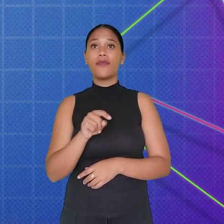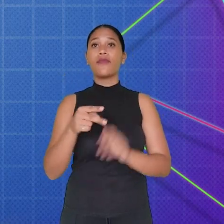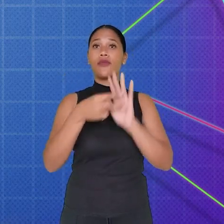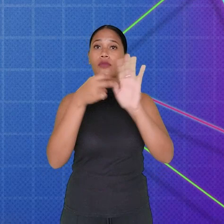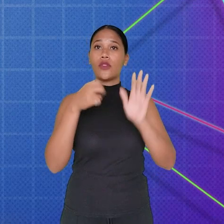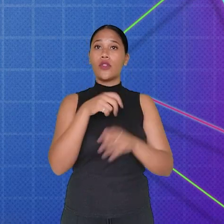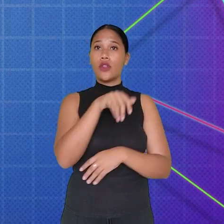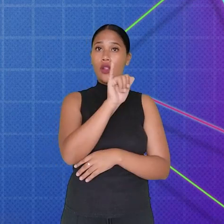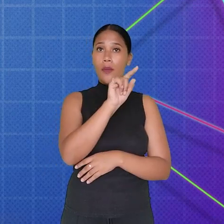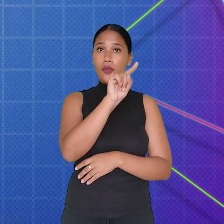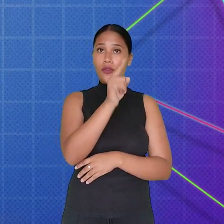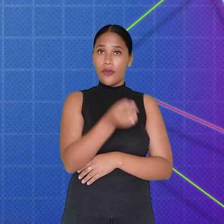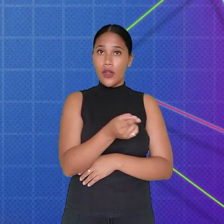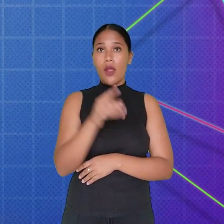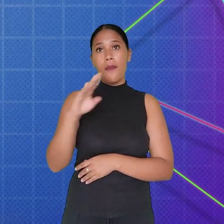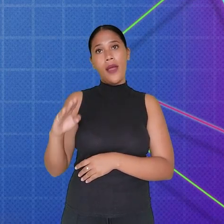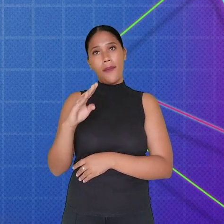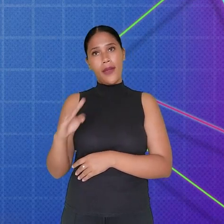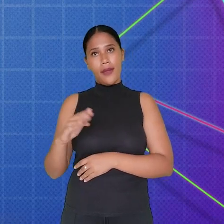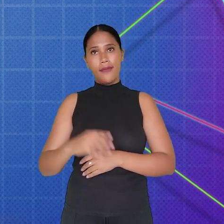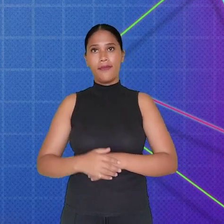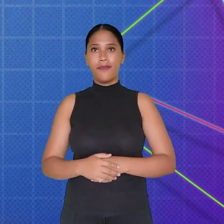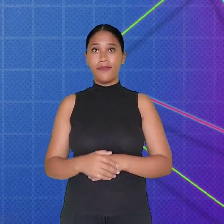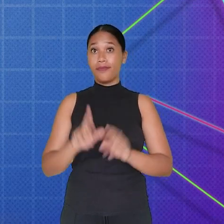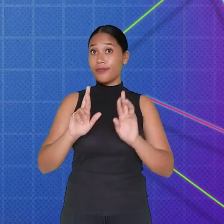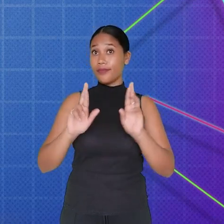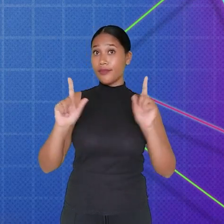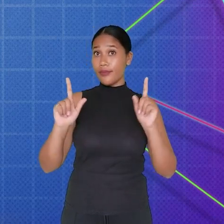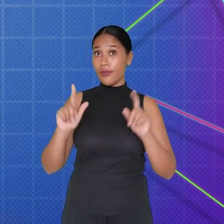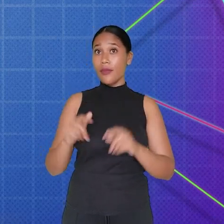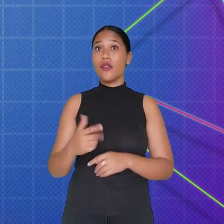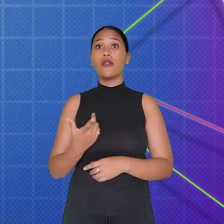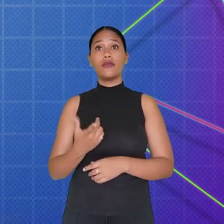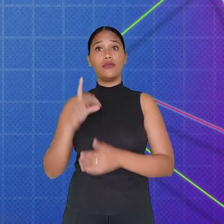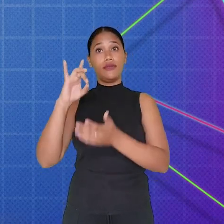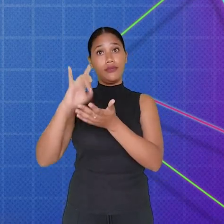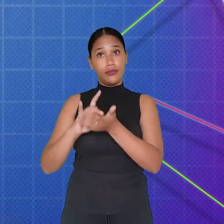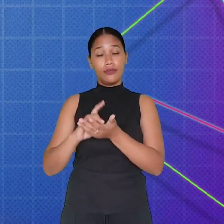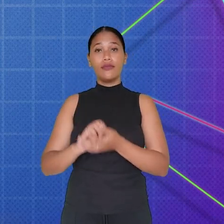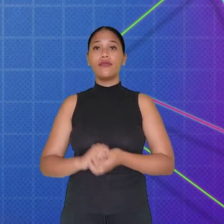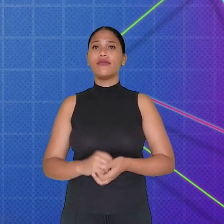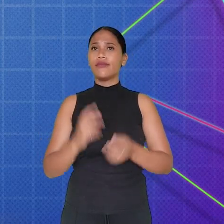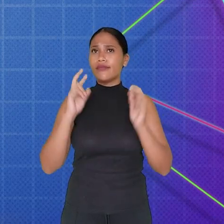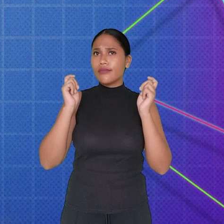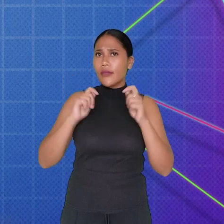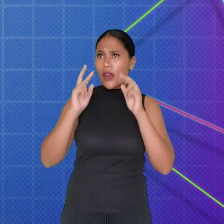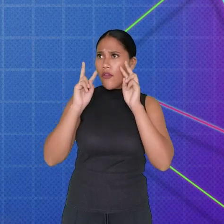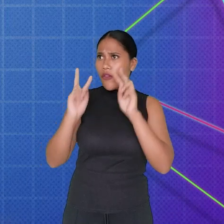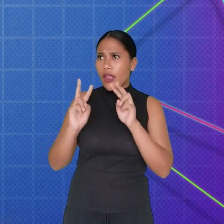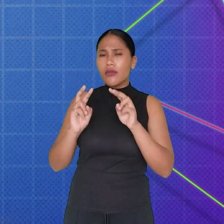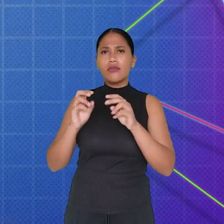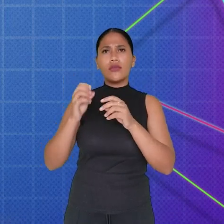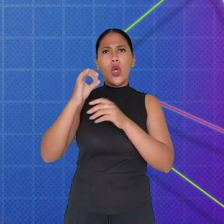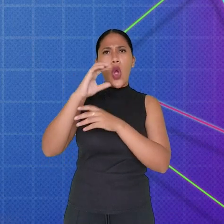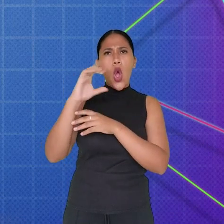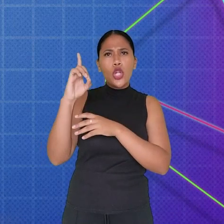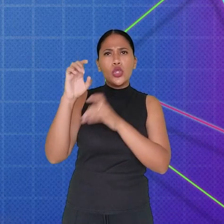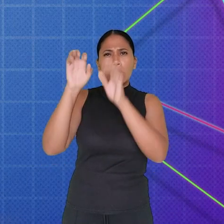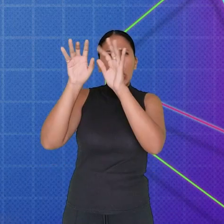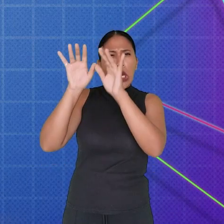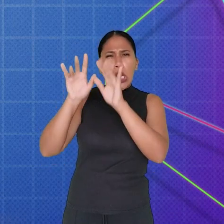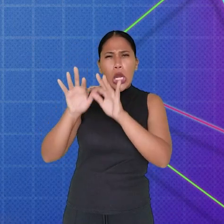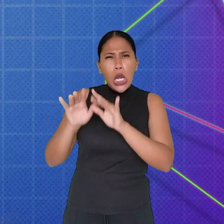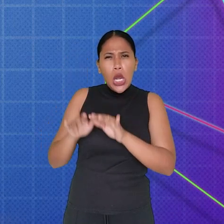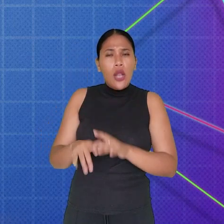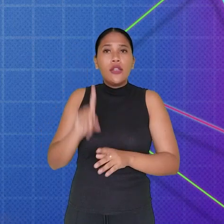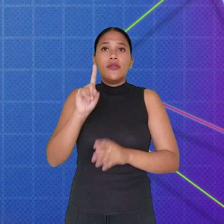a true. Como podemos ver, os operadores de comparação retornam um valor booleano, que pode ser verdadeiro ou falso, e